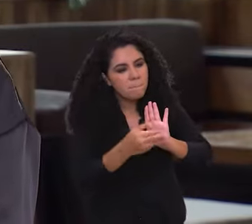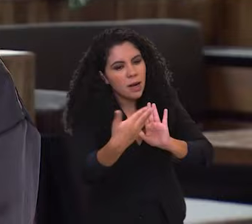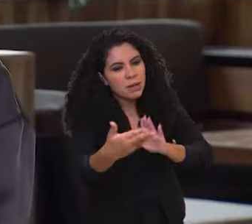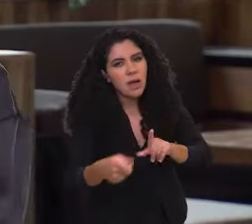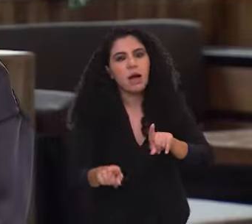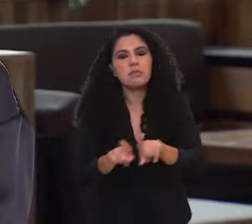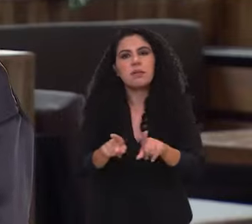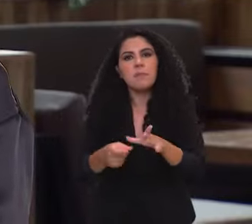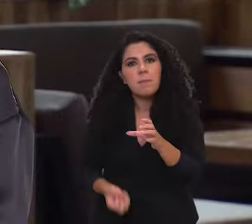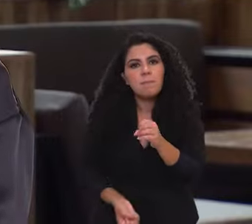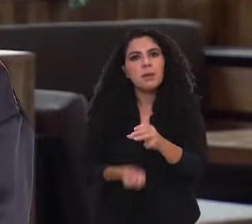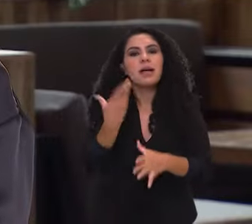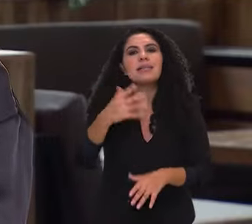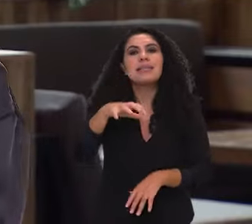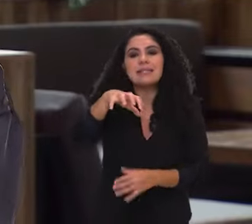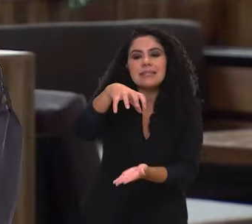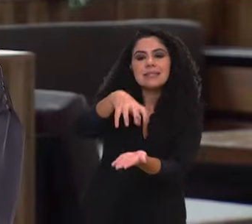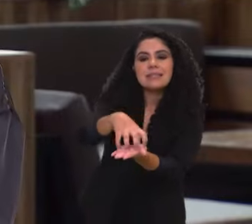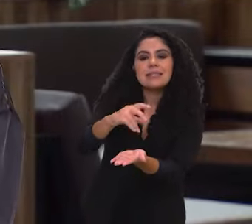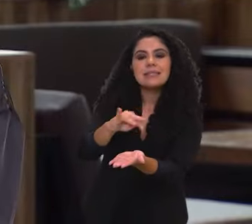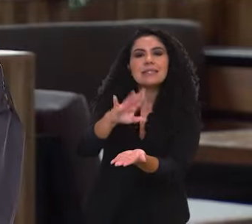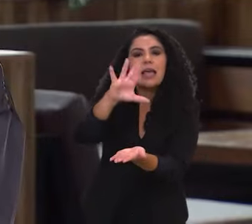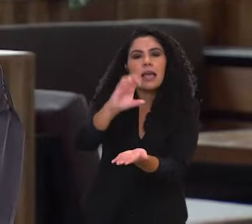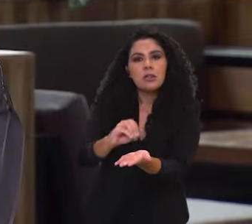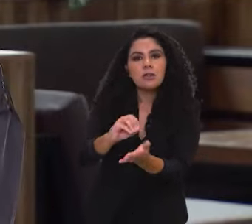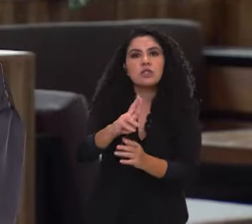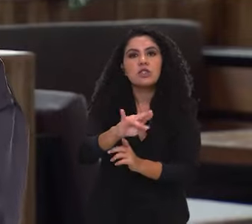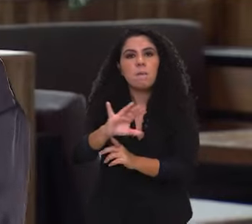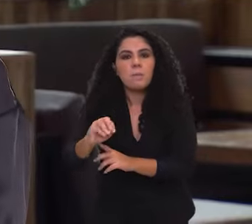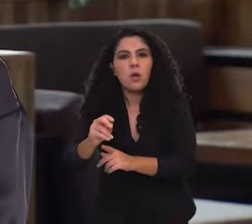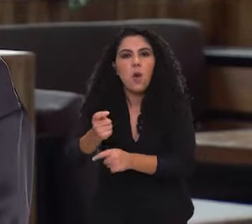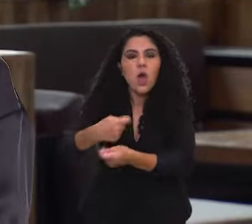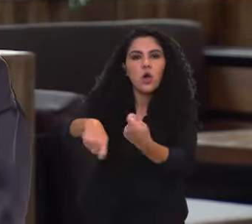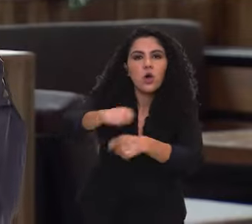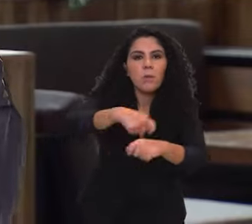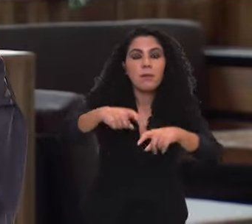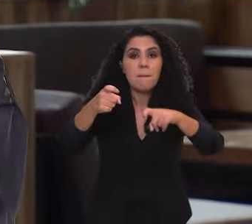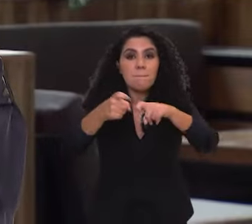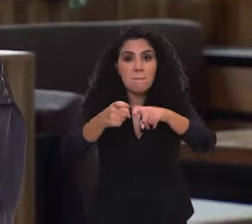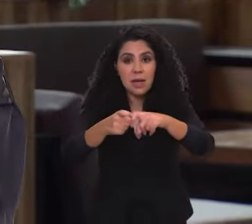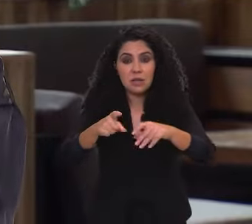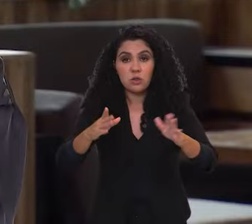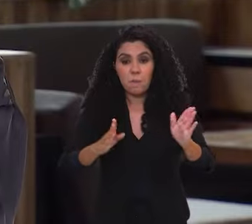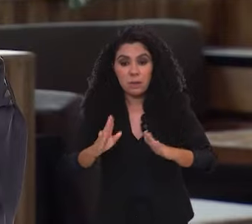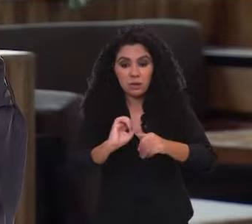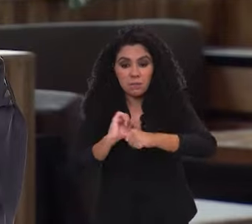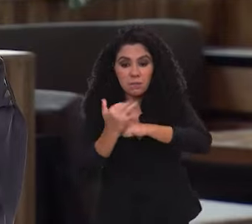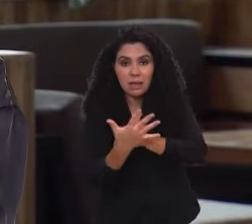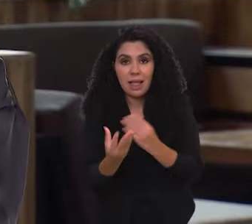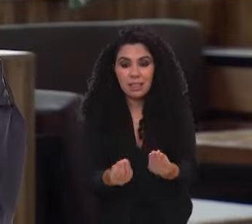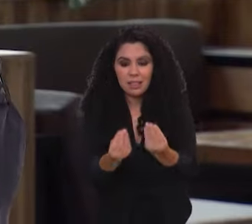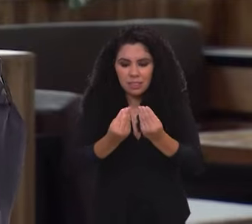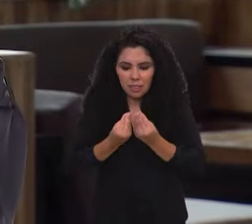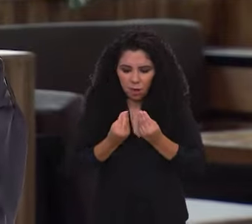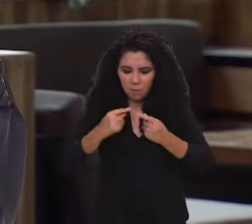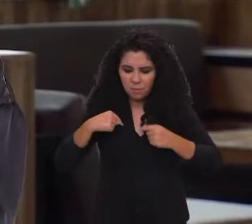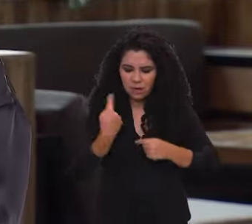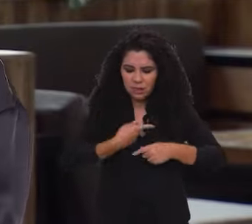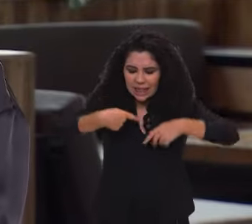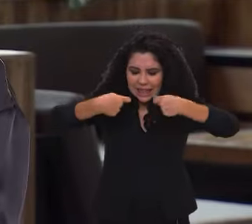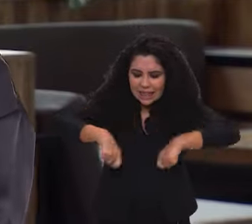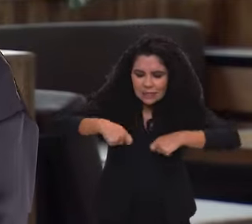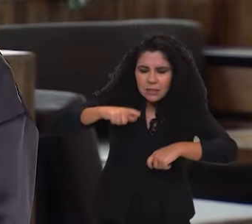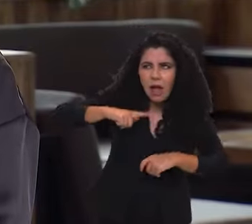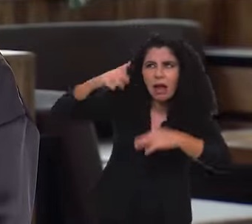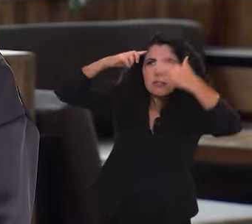implantação centros de bioeconomia e biotecnologia médica. A pandemia ela trouxe a necessidade da gente pensar